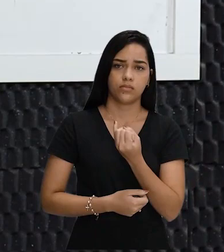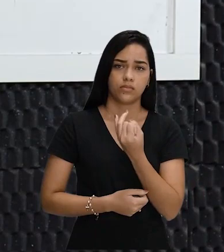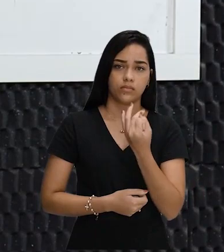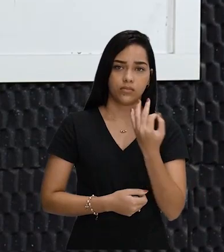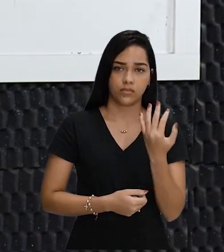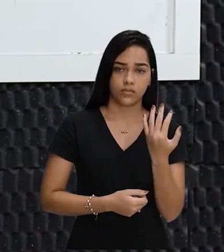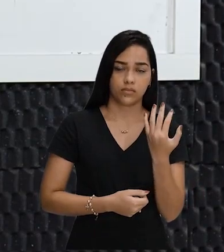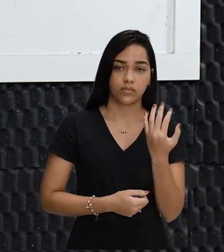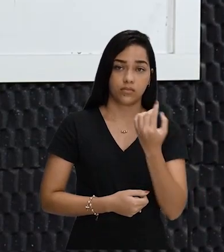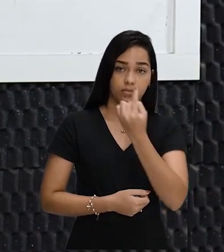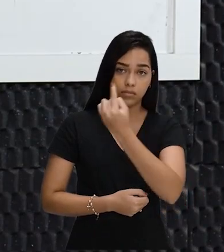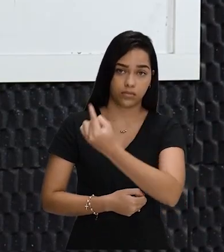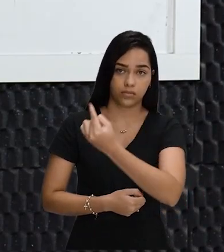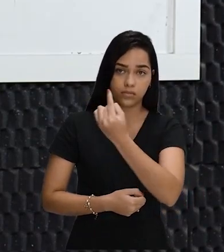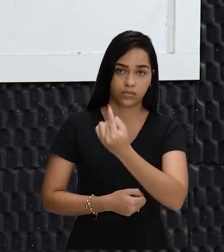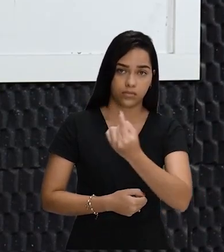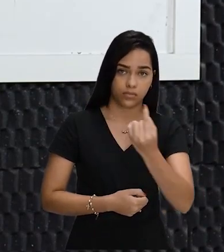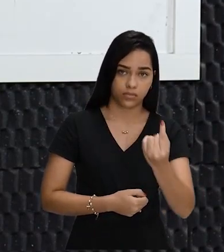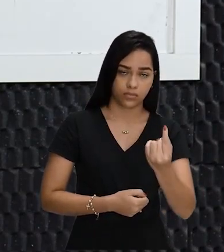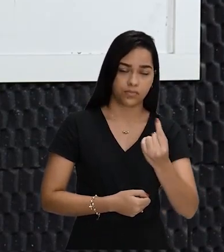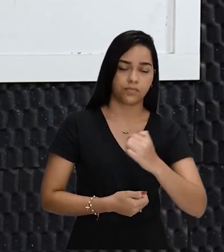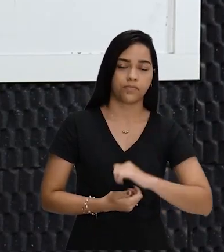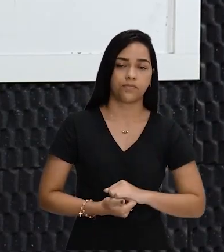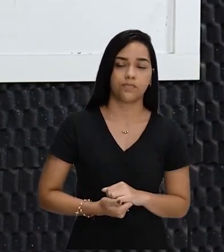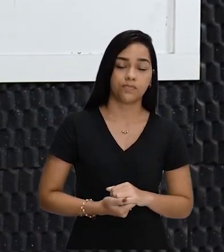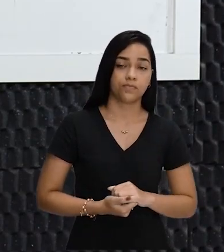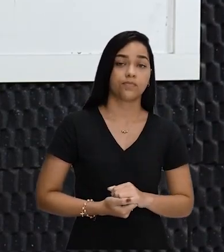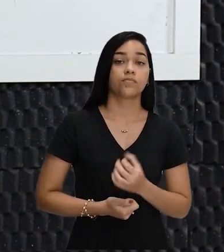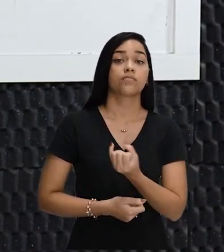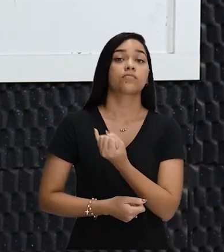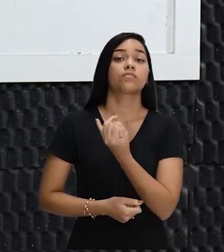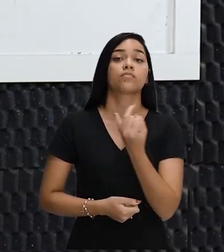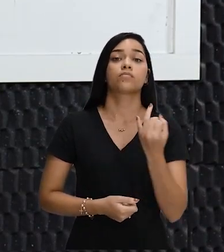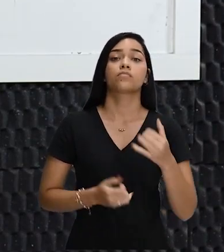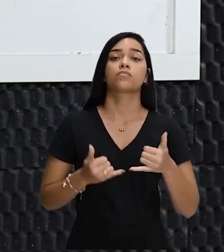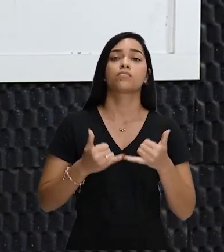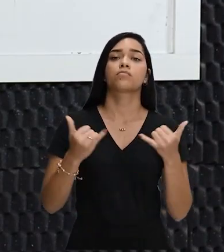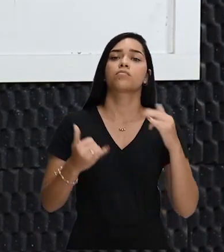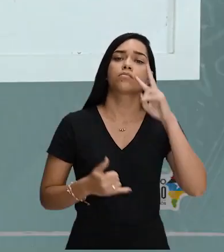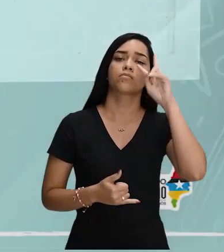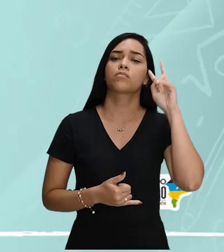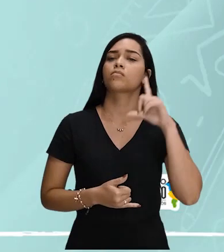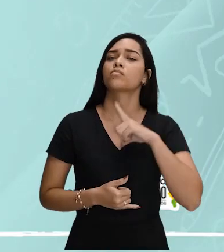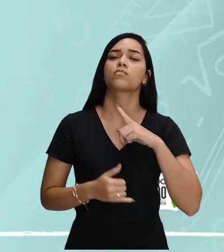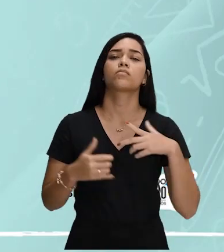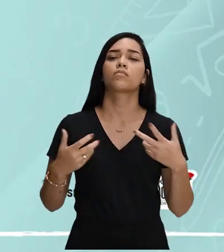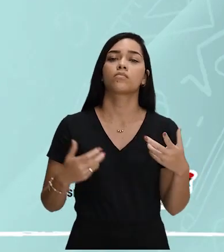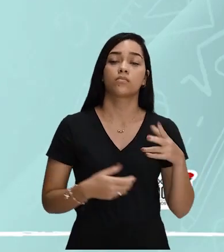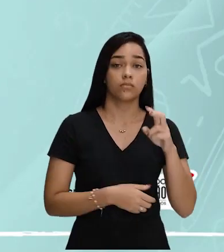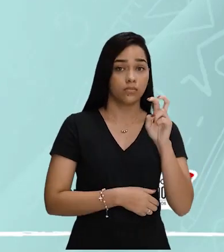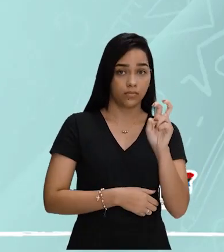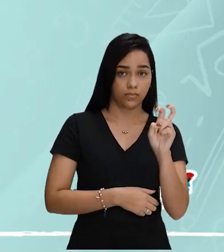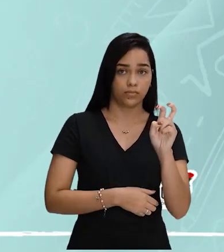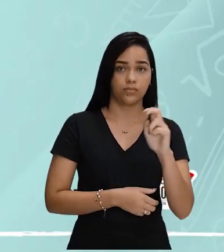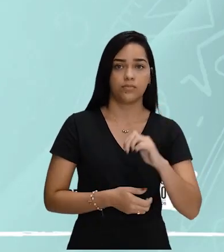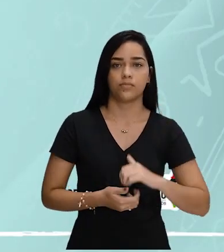de cada um desses itens aqui então quantos biquinhos Ela tem ela tem cinco